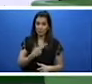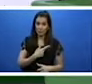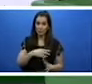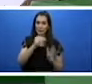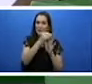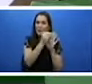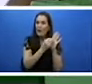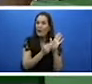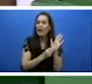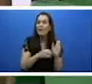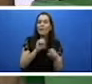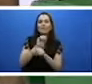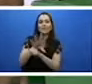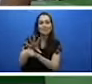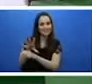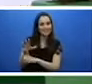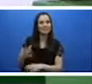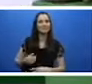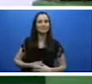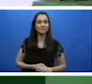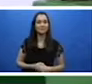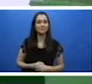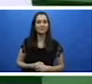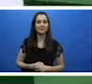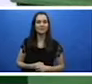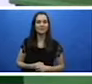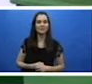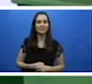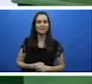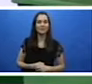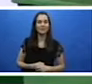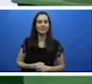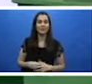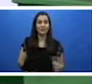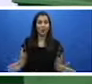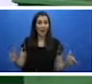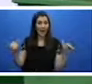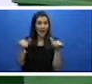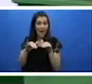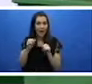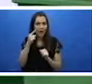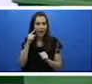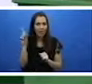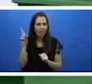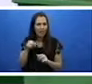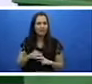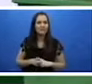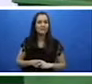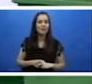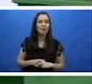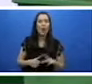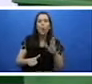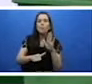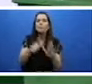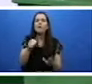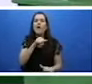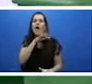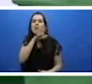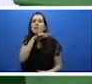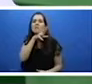como sugestão. Eu trouxe aqui, eu vou falar. Ó, o primeiro animalzinho,